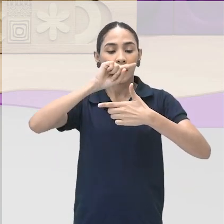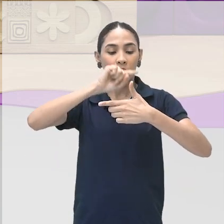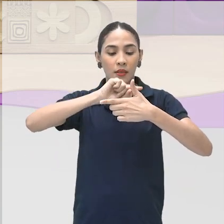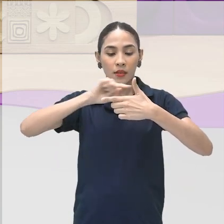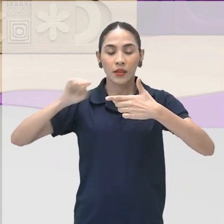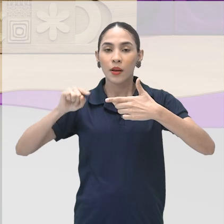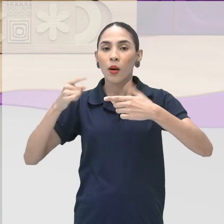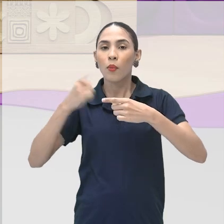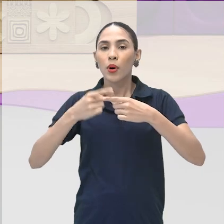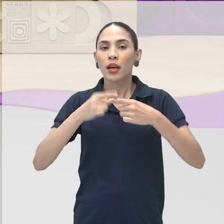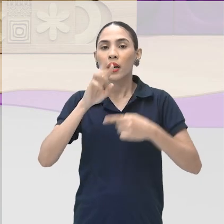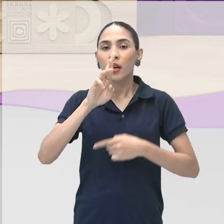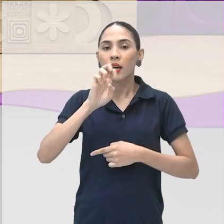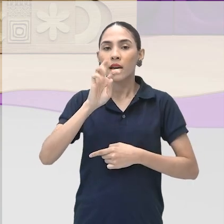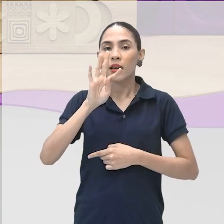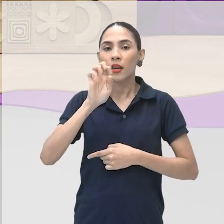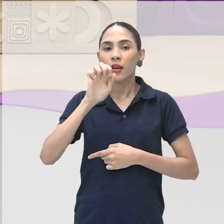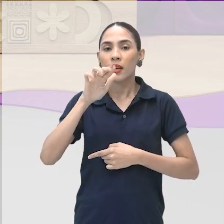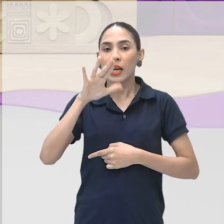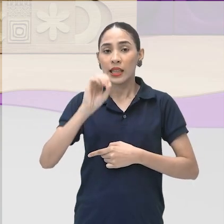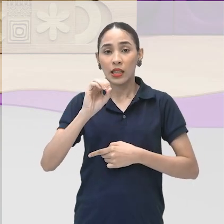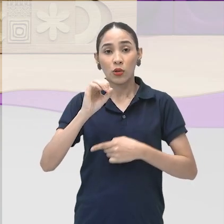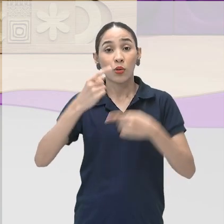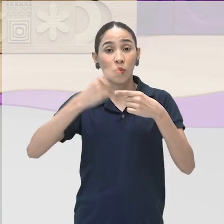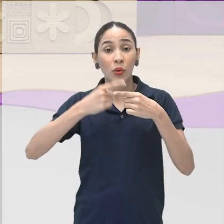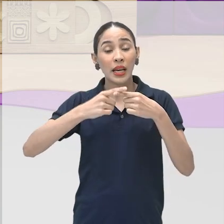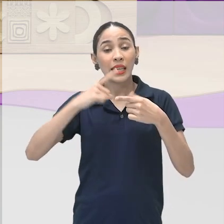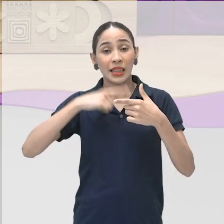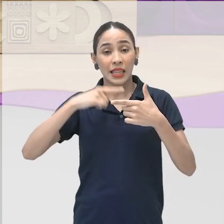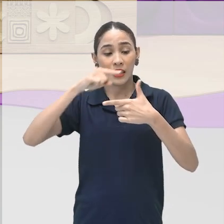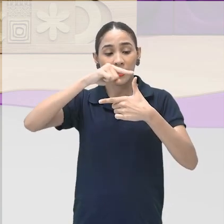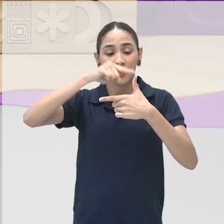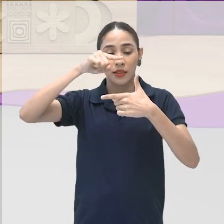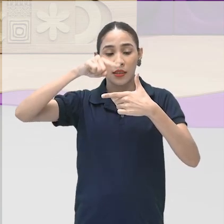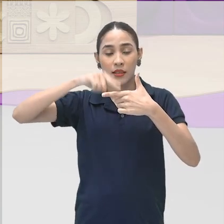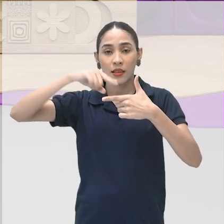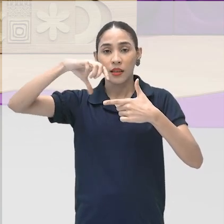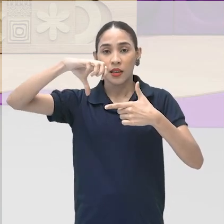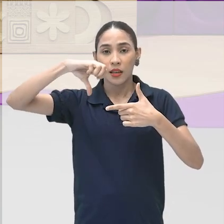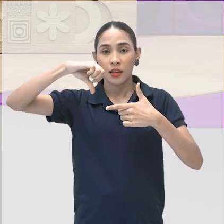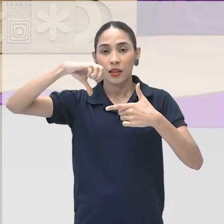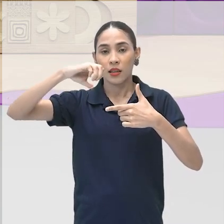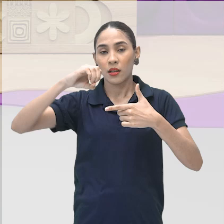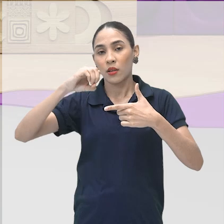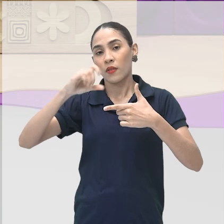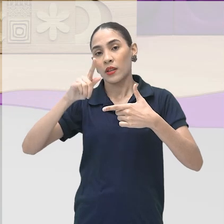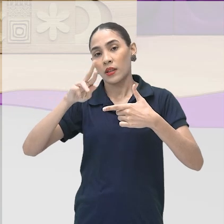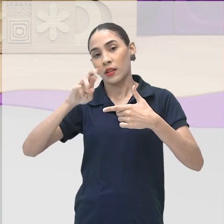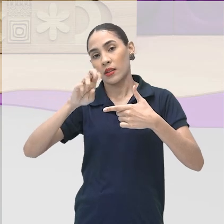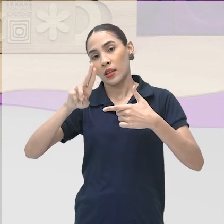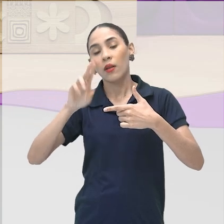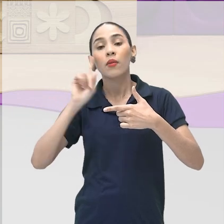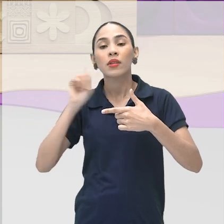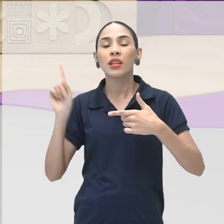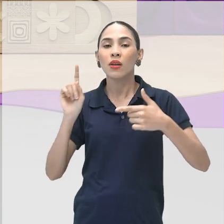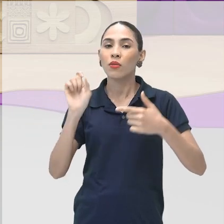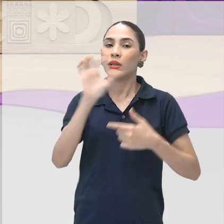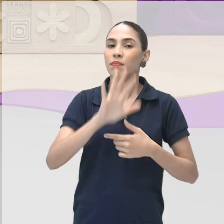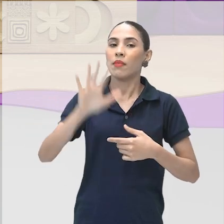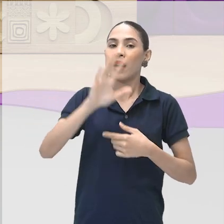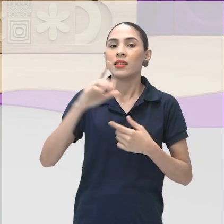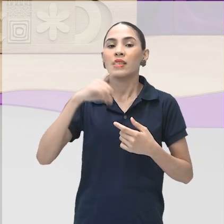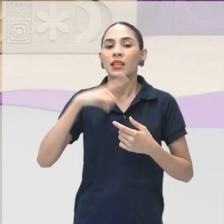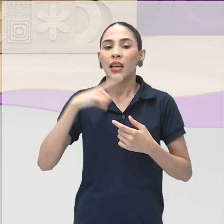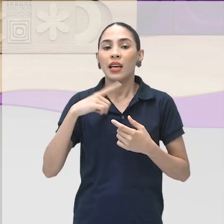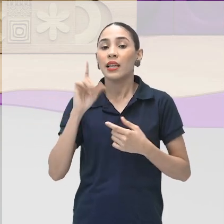ele possui esse ângulo aqui, que é um ângulo de 90 graus. Né? E nas imagens a gente costuma representar